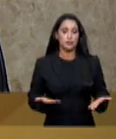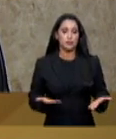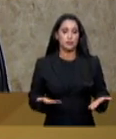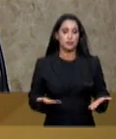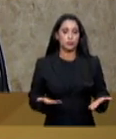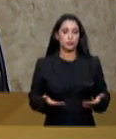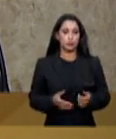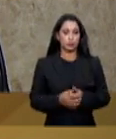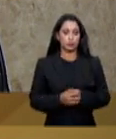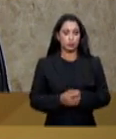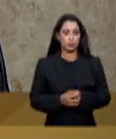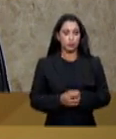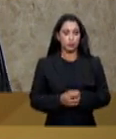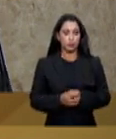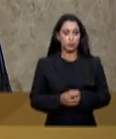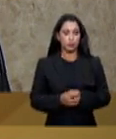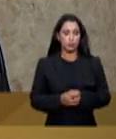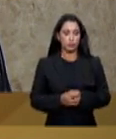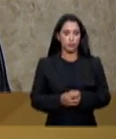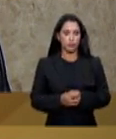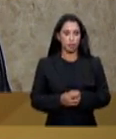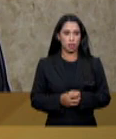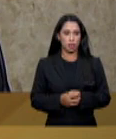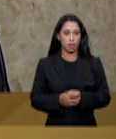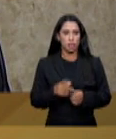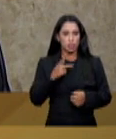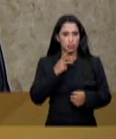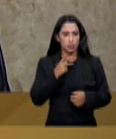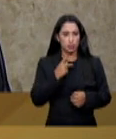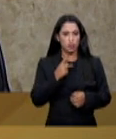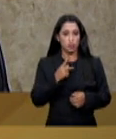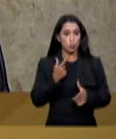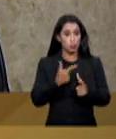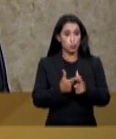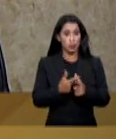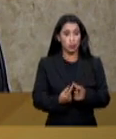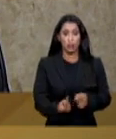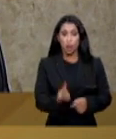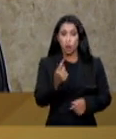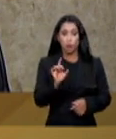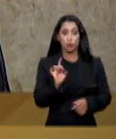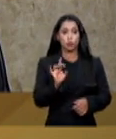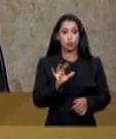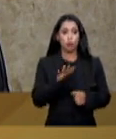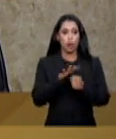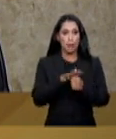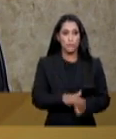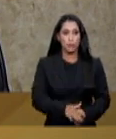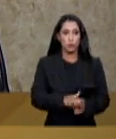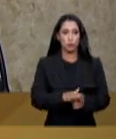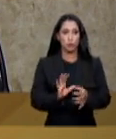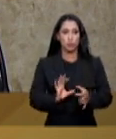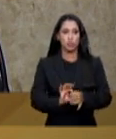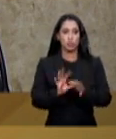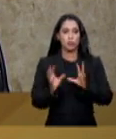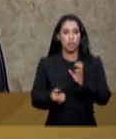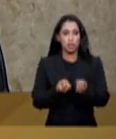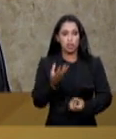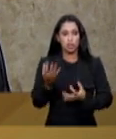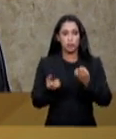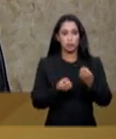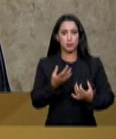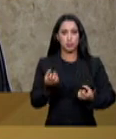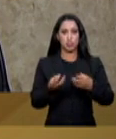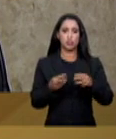dizia o Justice Holmes, é um só. O abuso no exercício da liberdade de expressão não pode ser tolerado.